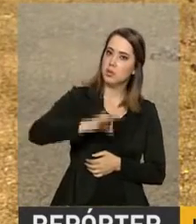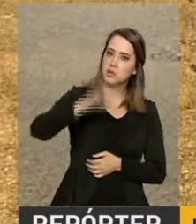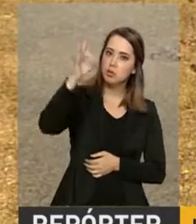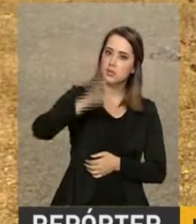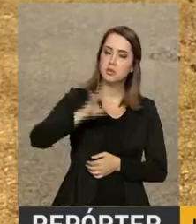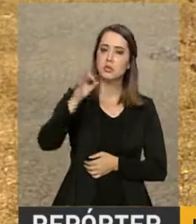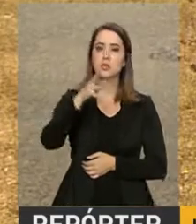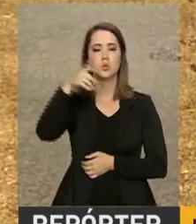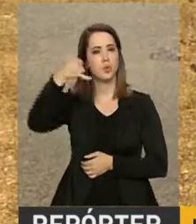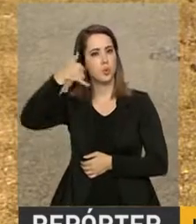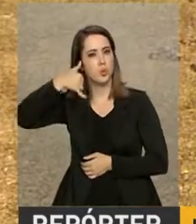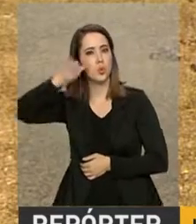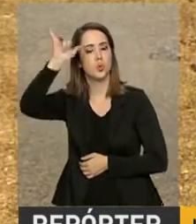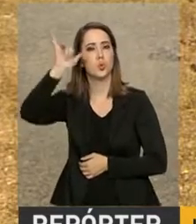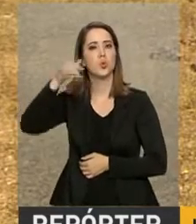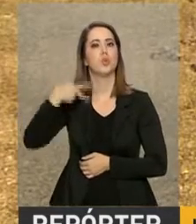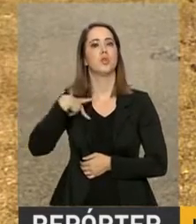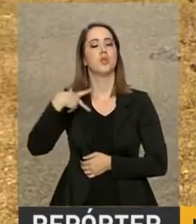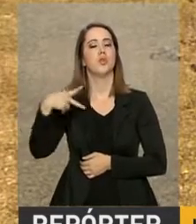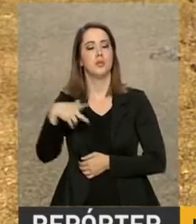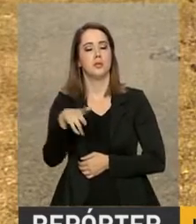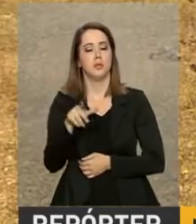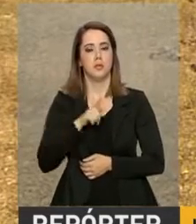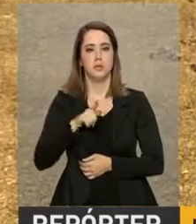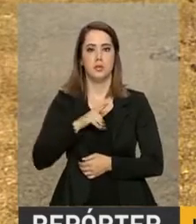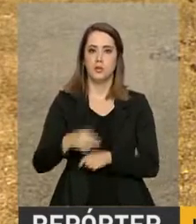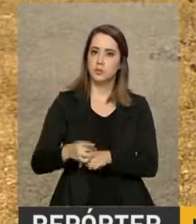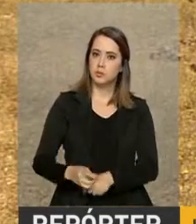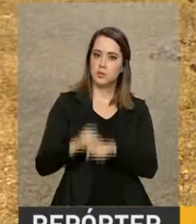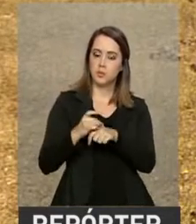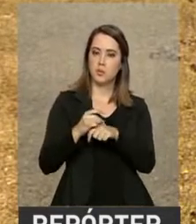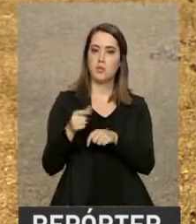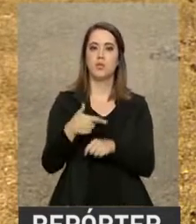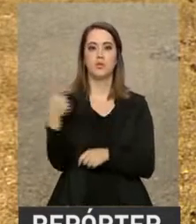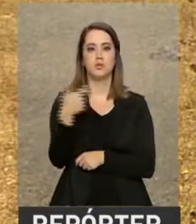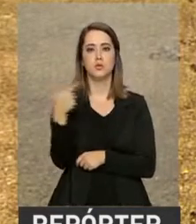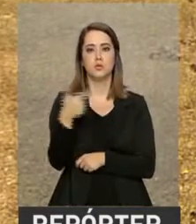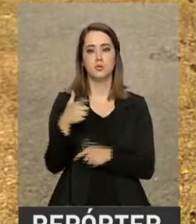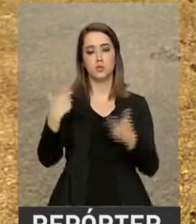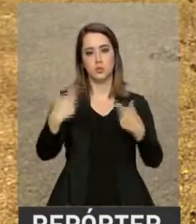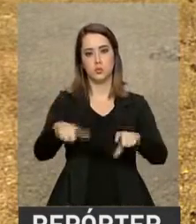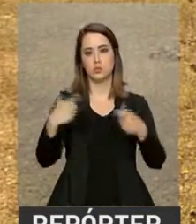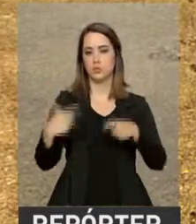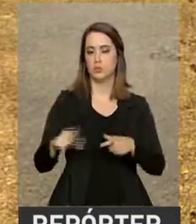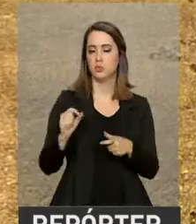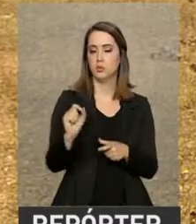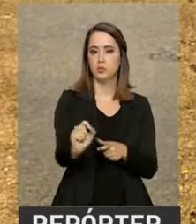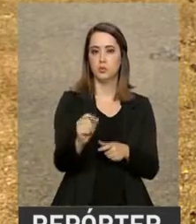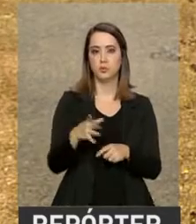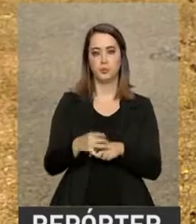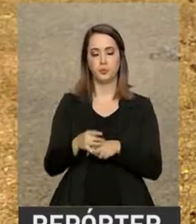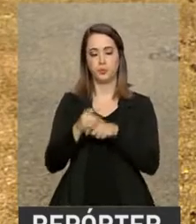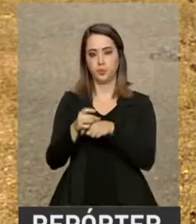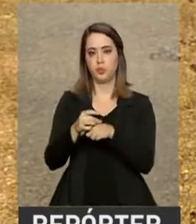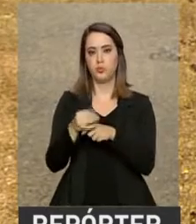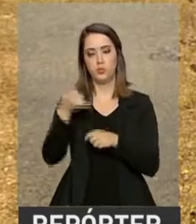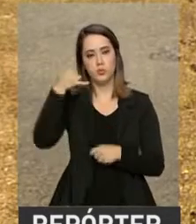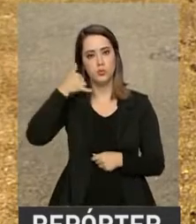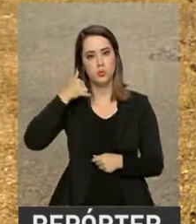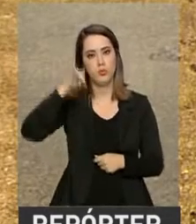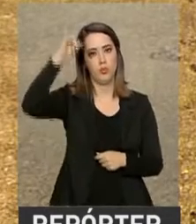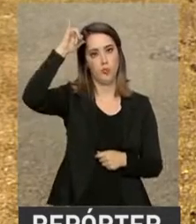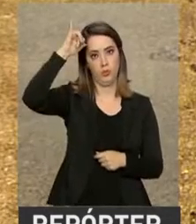usado na pecuária de corte no brasil que é o segundo colocado do mundo quando o assunto é produção de carne bovina a